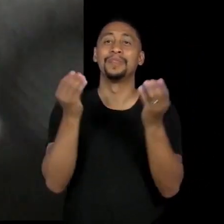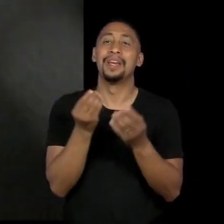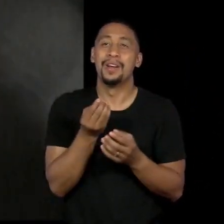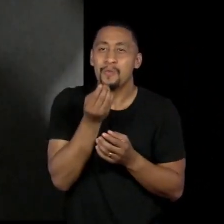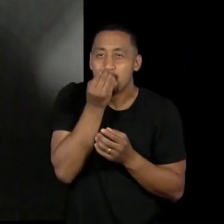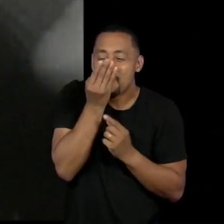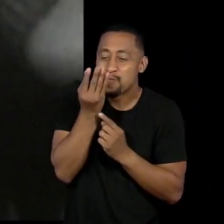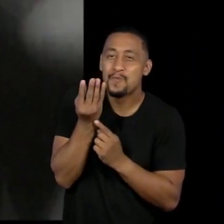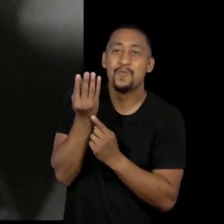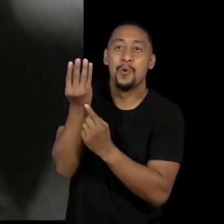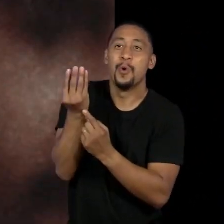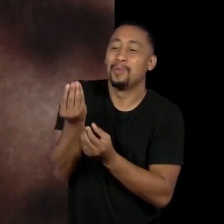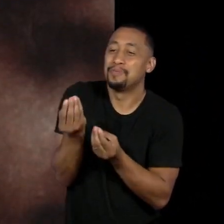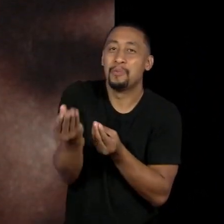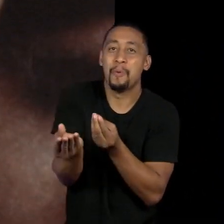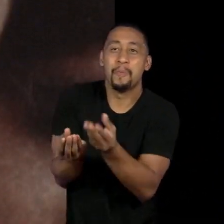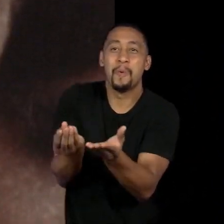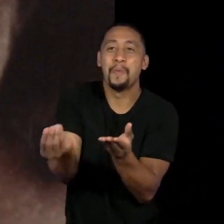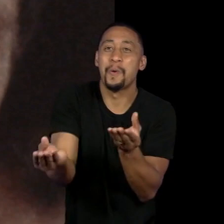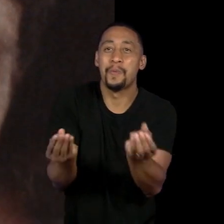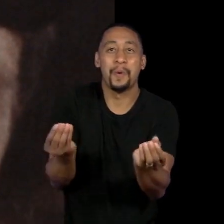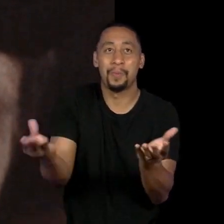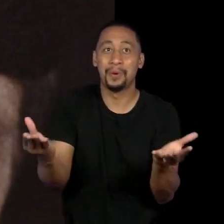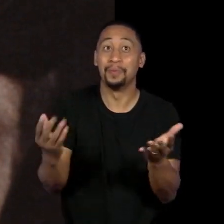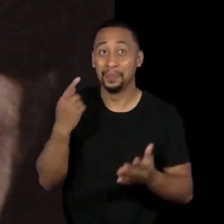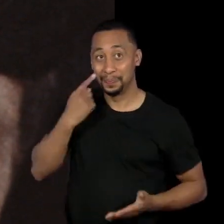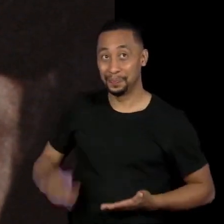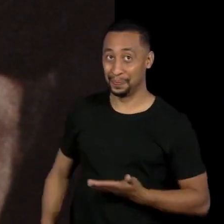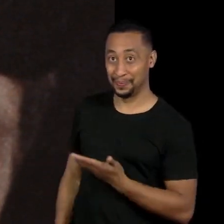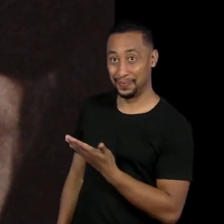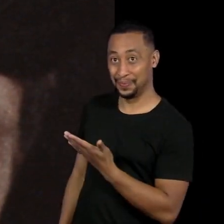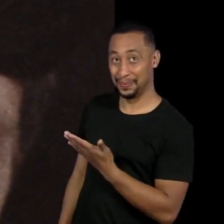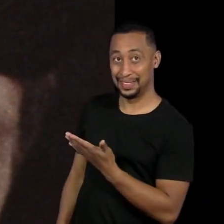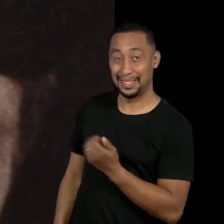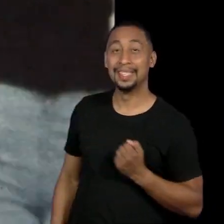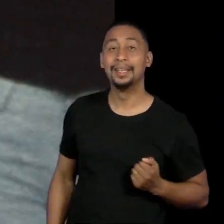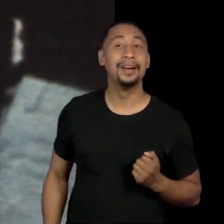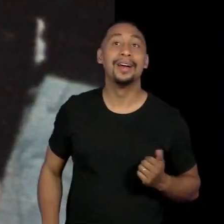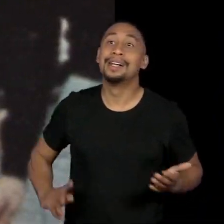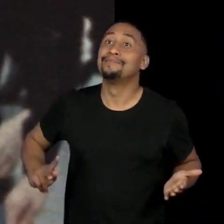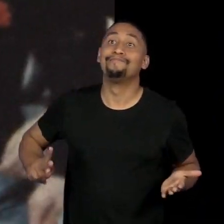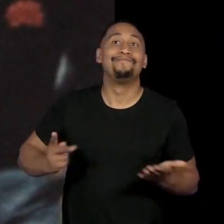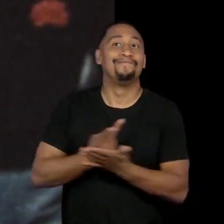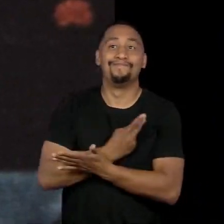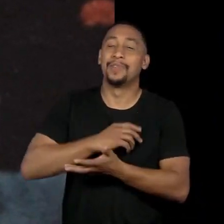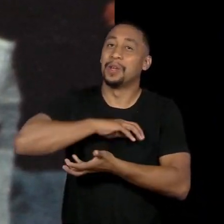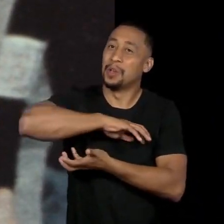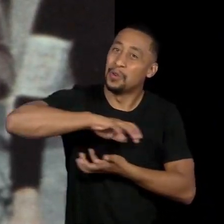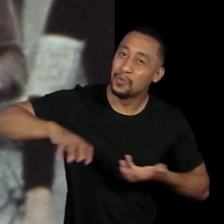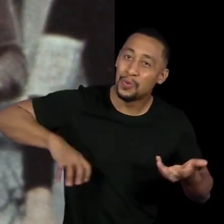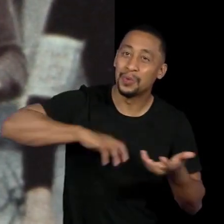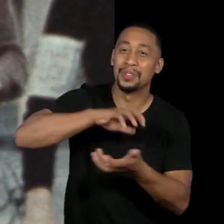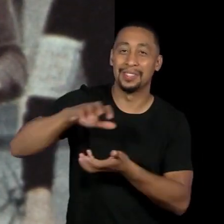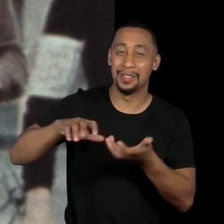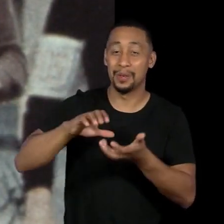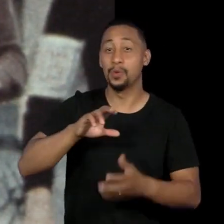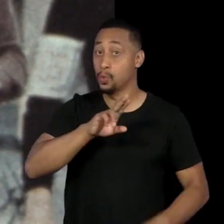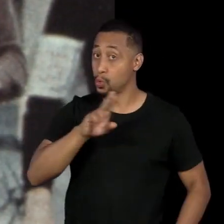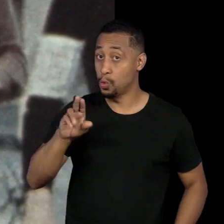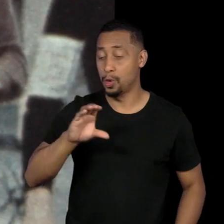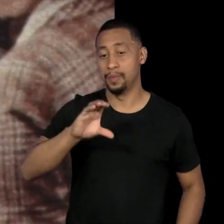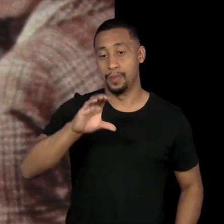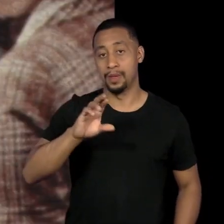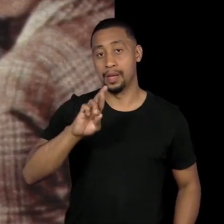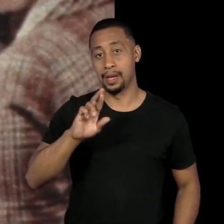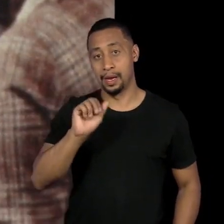soldados revoltosos. E foi assim que o episódio ficou conhecido como a Revolução dos Cravos, que